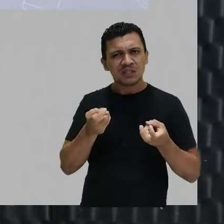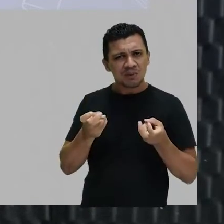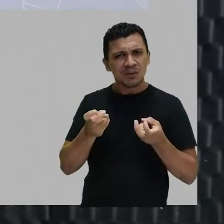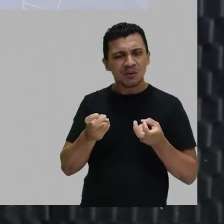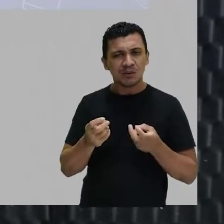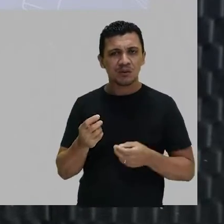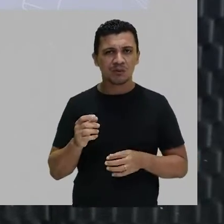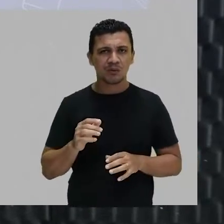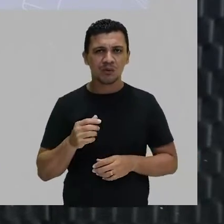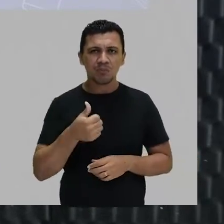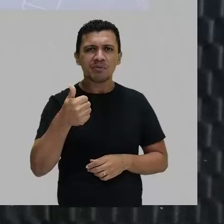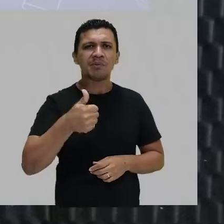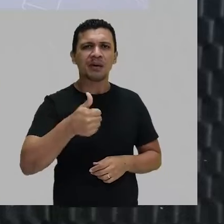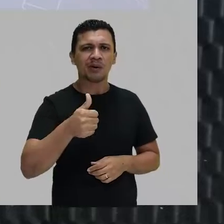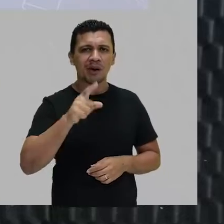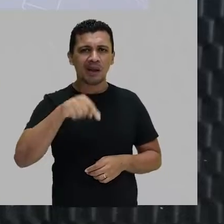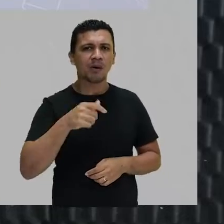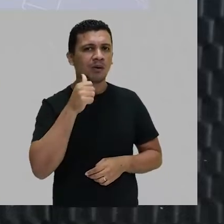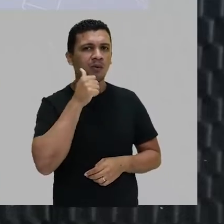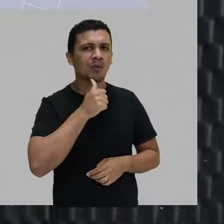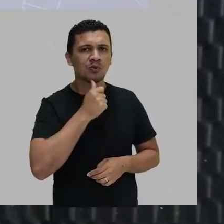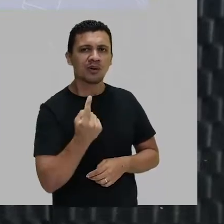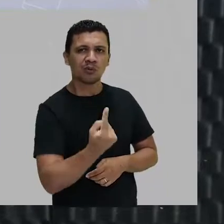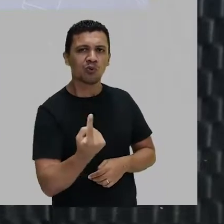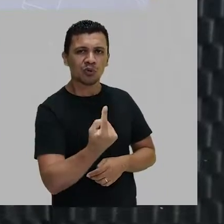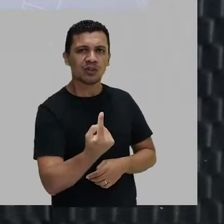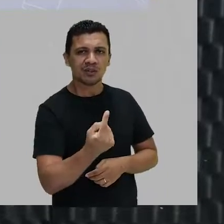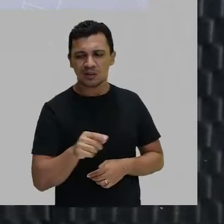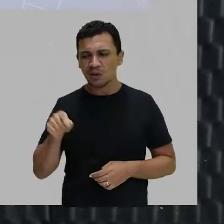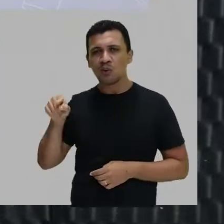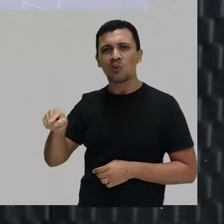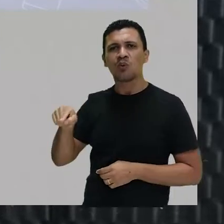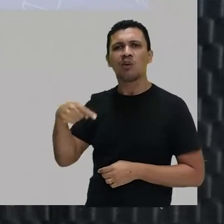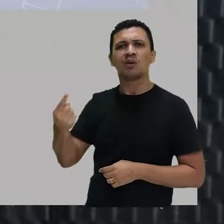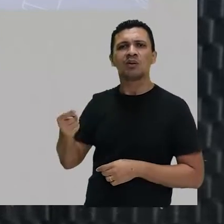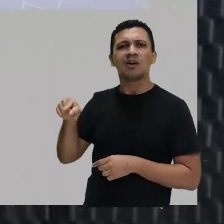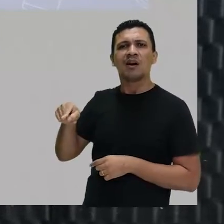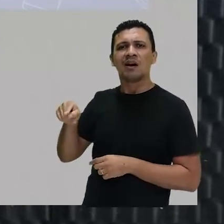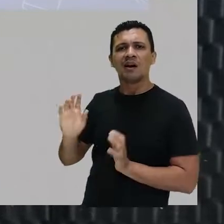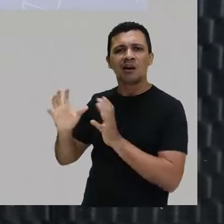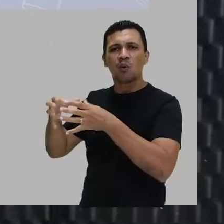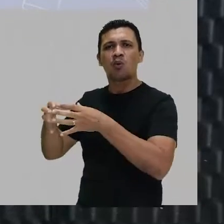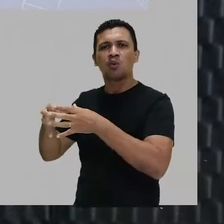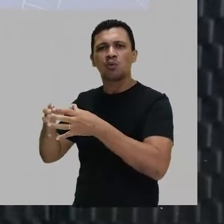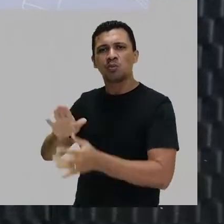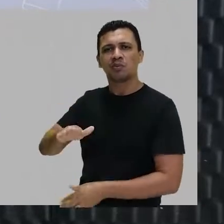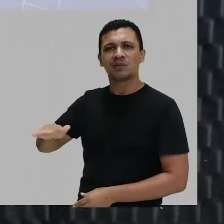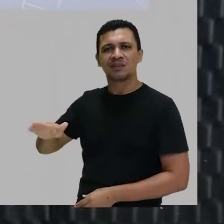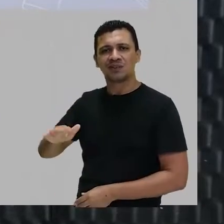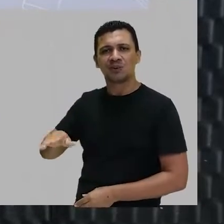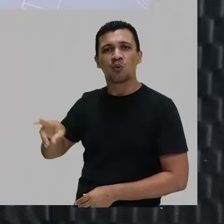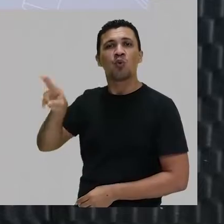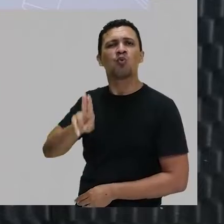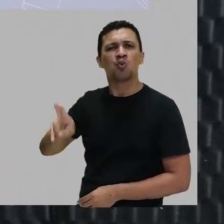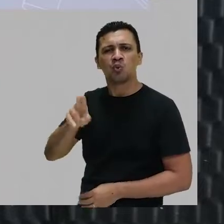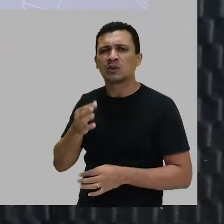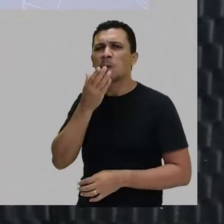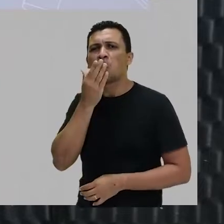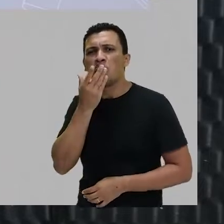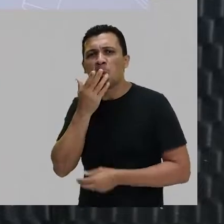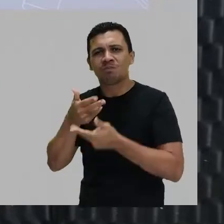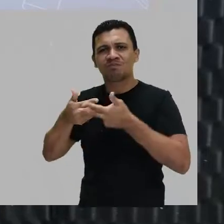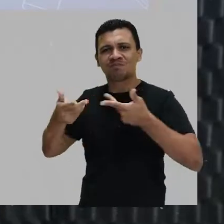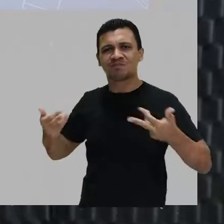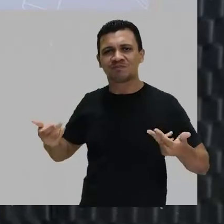um monólogo que é muito denso, o outro é um espetáculo colorido que é infantil. Estéticas teatrais diferentes. Essa encenação, ela